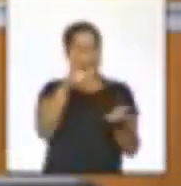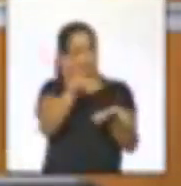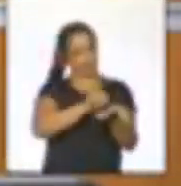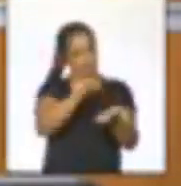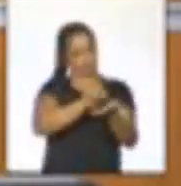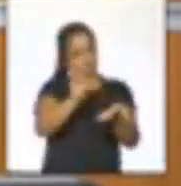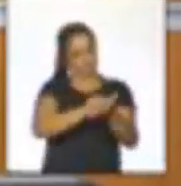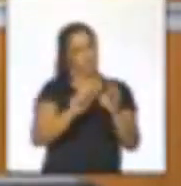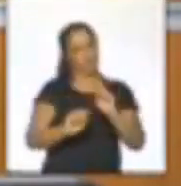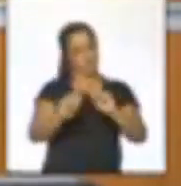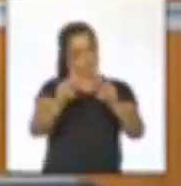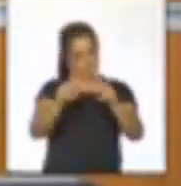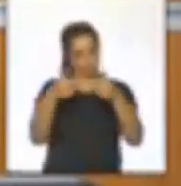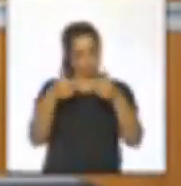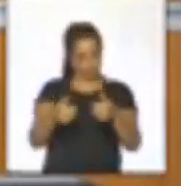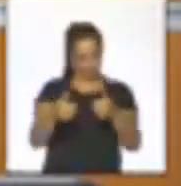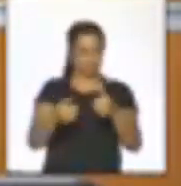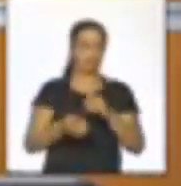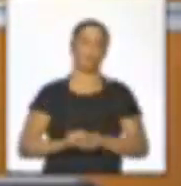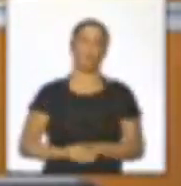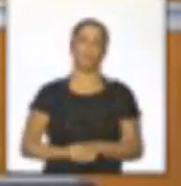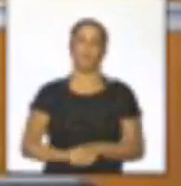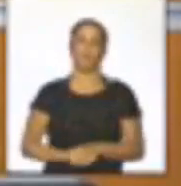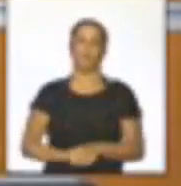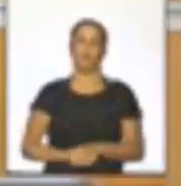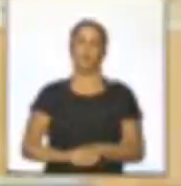Então vamos lá.